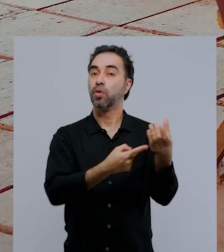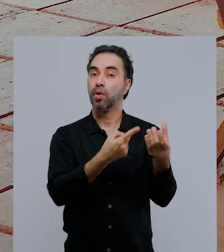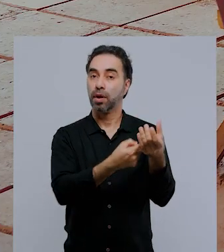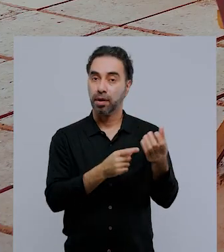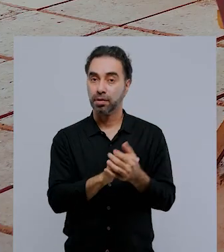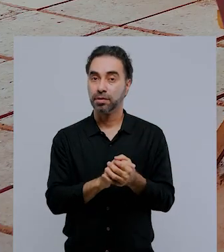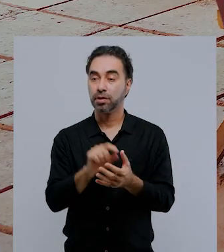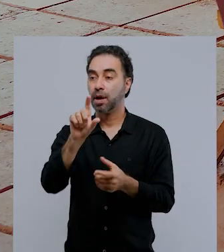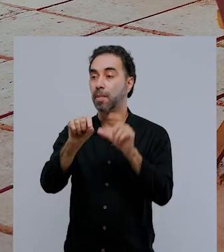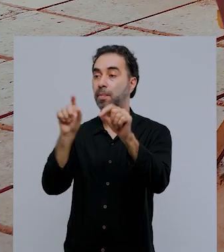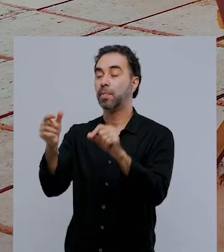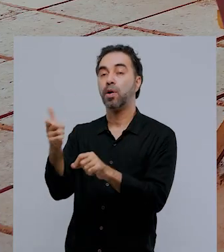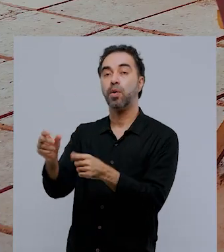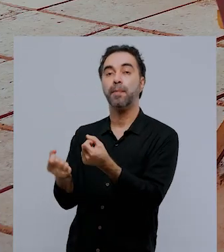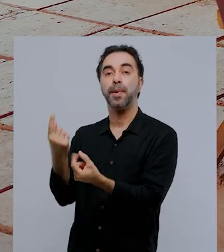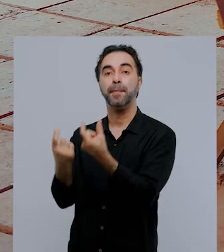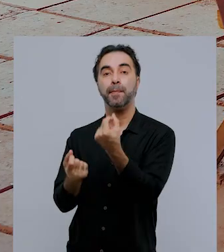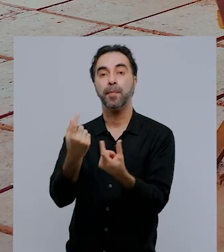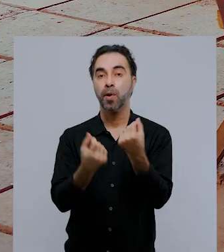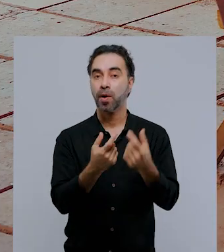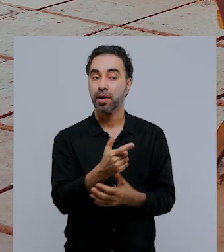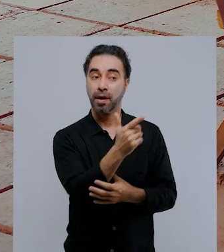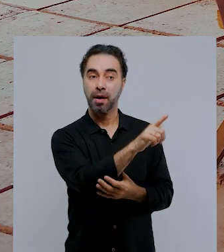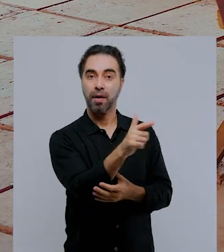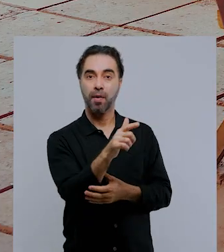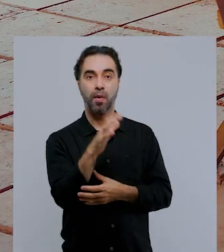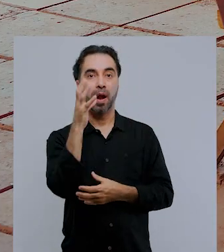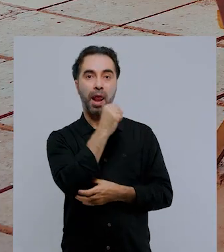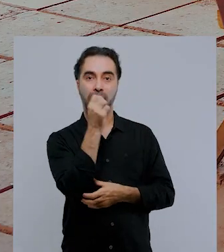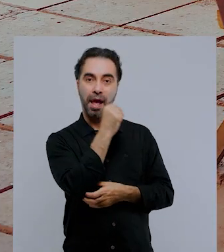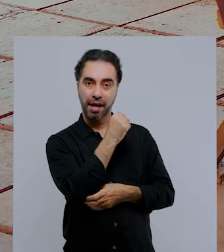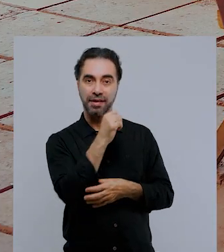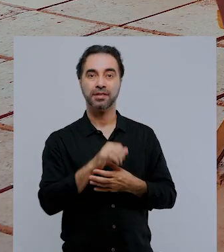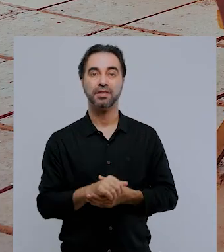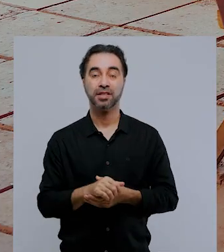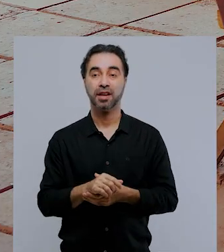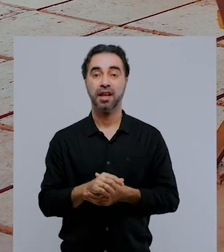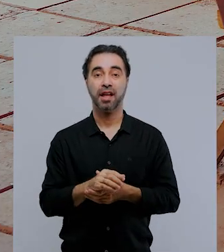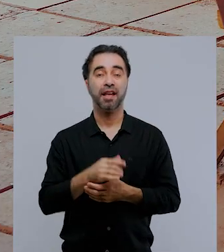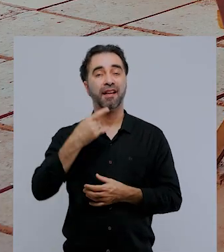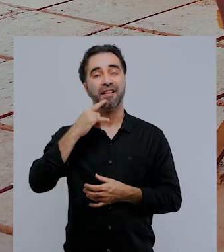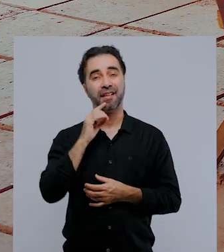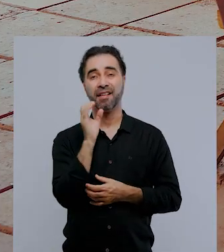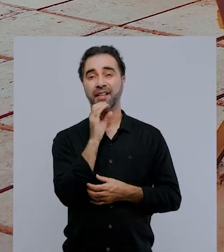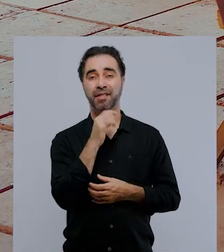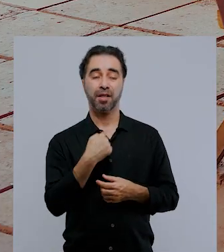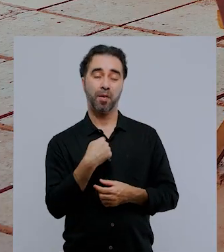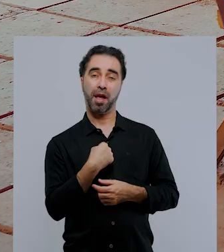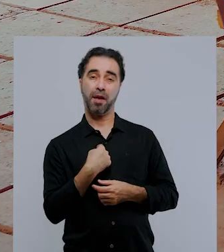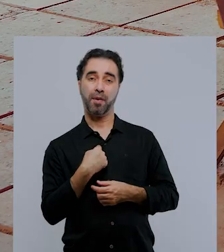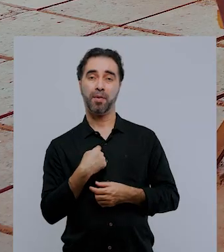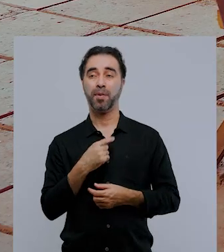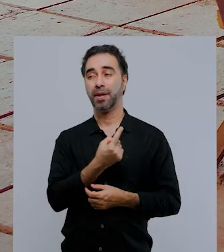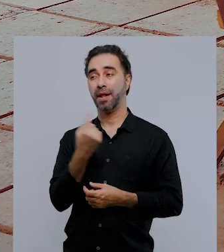cachorro-quente, outras da pipoca e outras no leite. E o quentão sobrou para mim e a dona Laura,